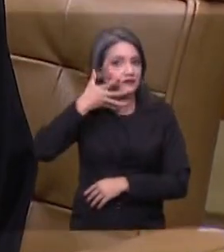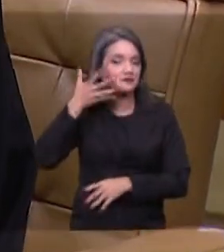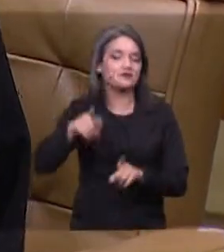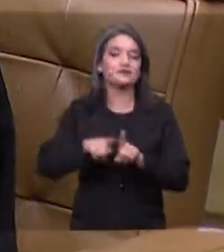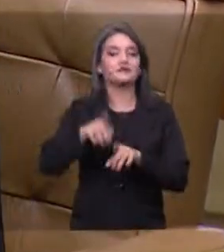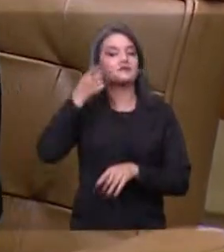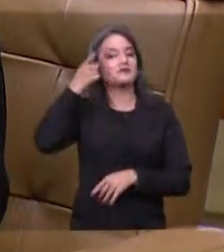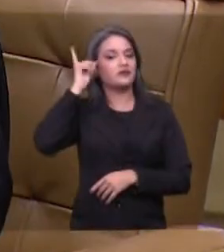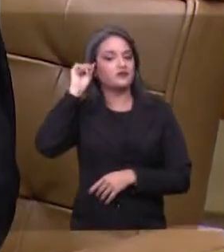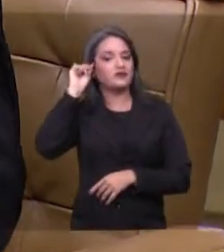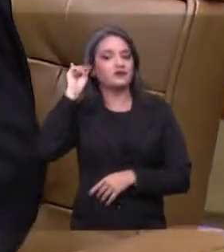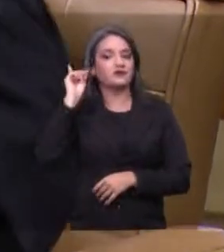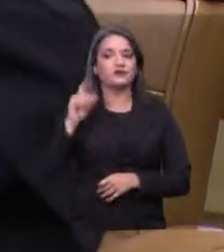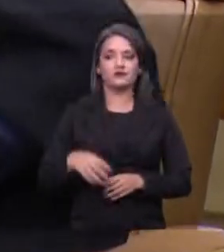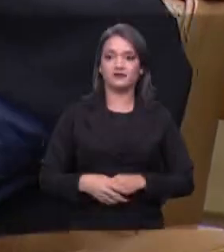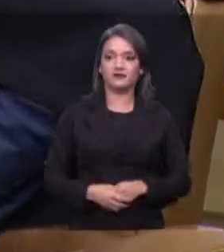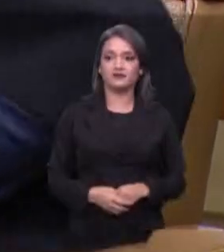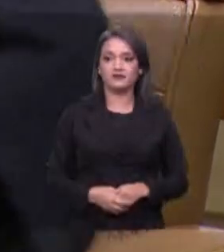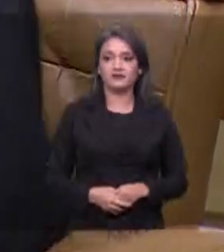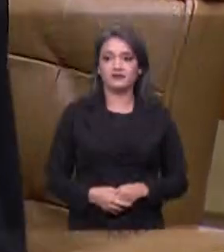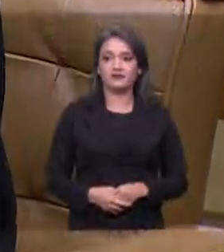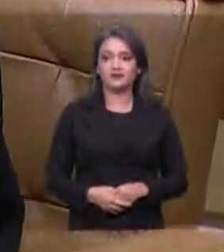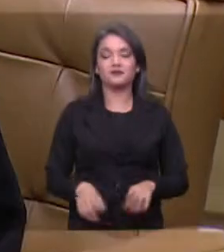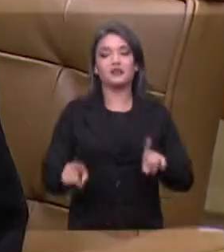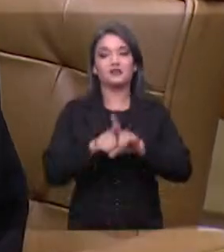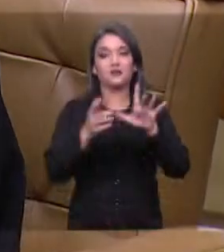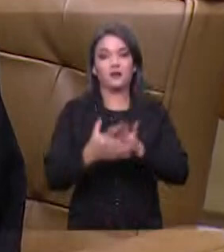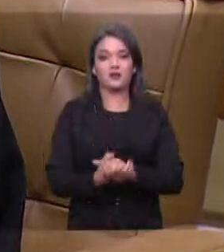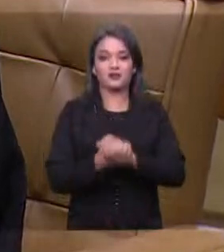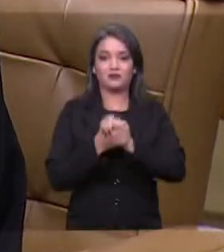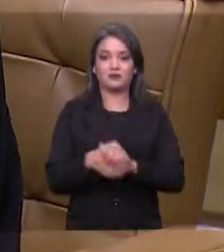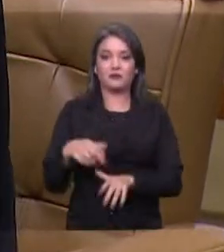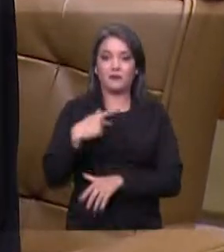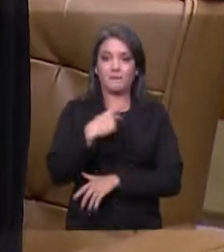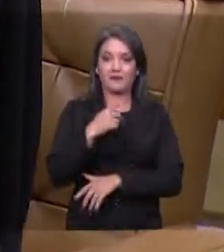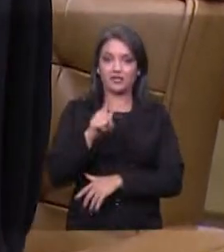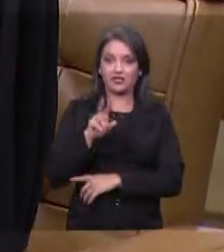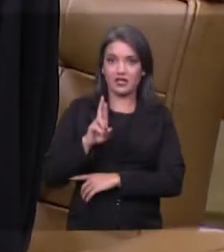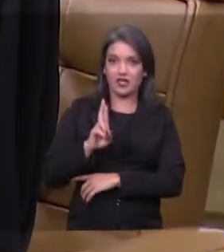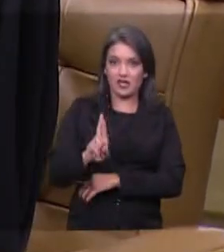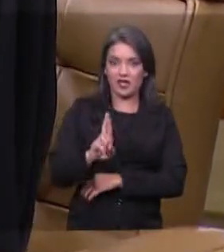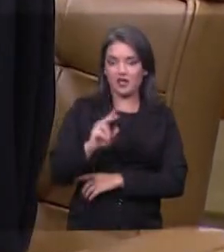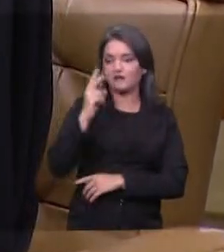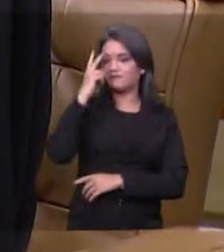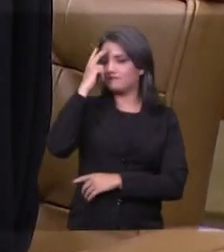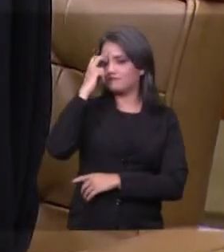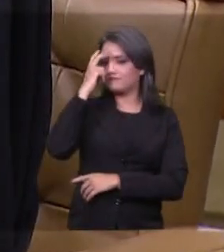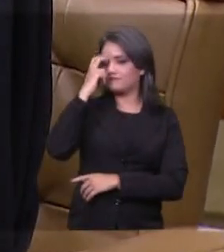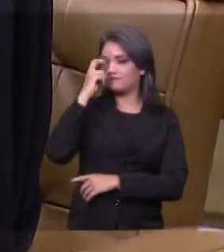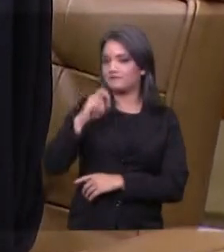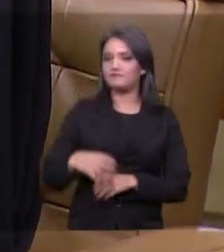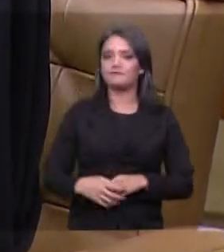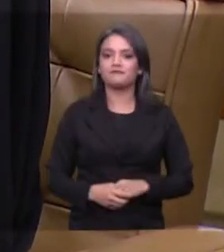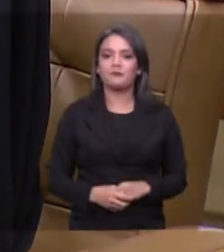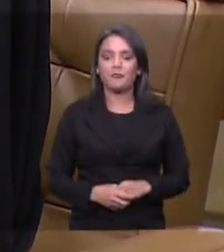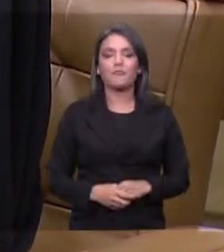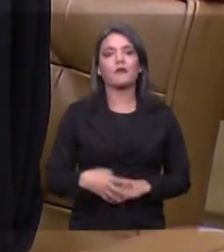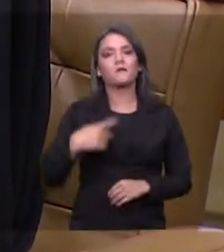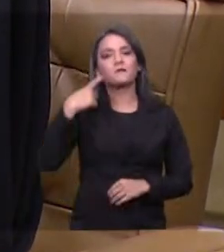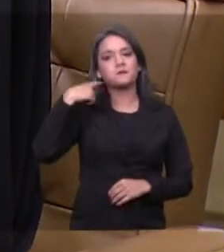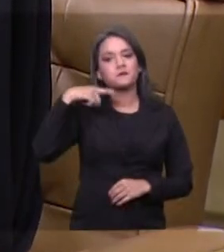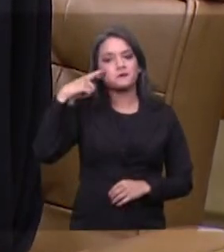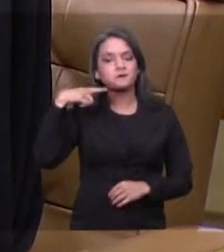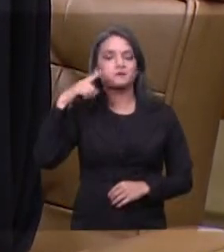ontem. Saúdo também o eminente procurador-geral Augusto Aras, senhoras